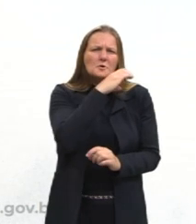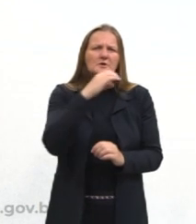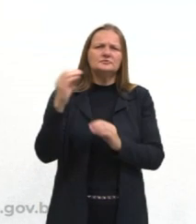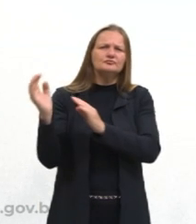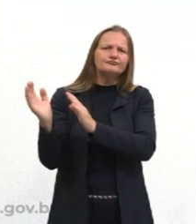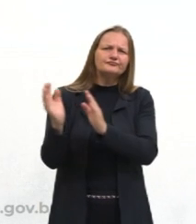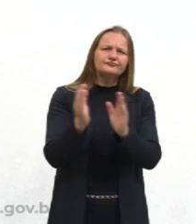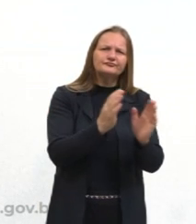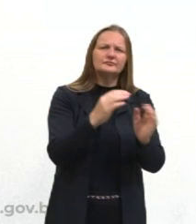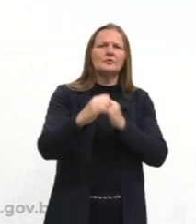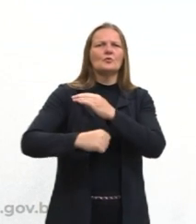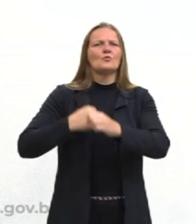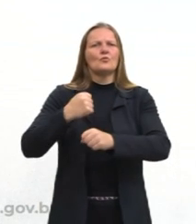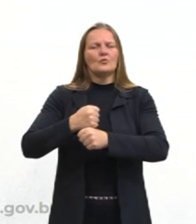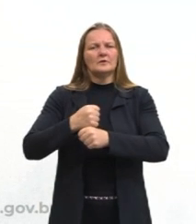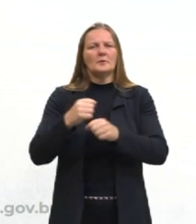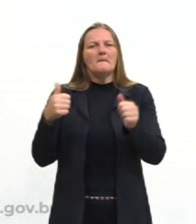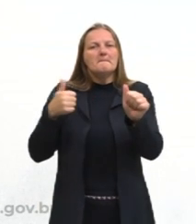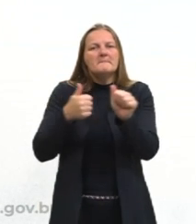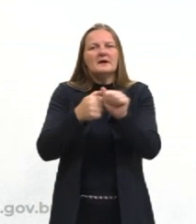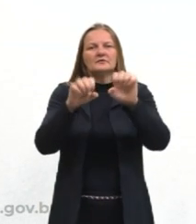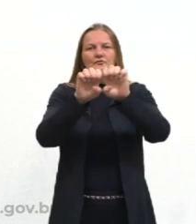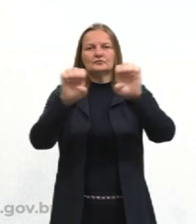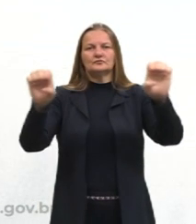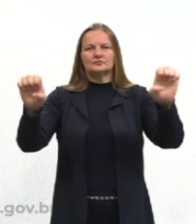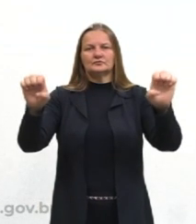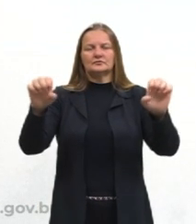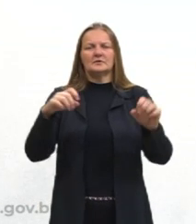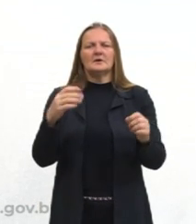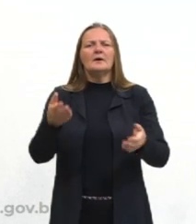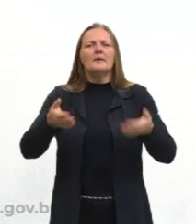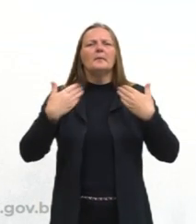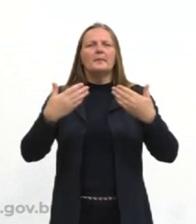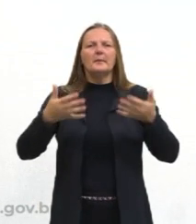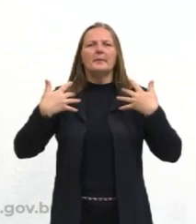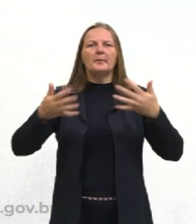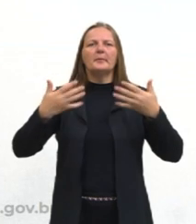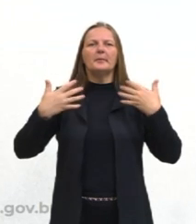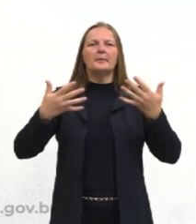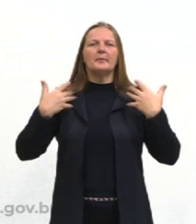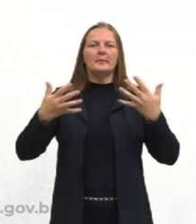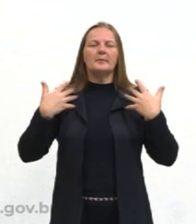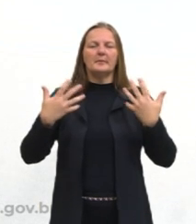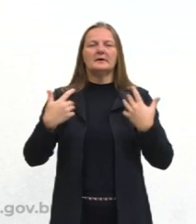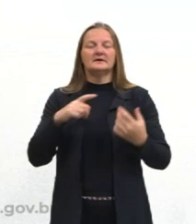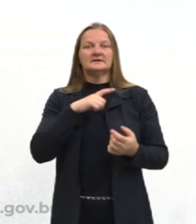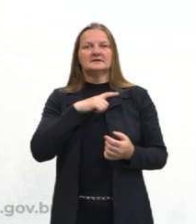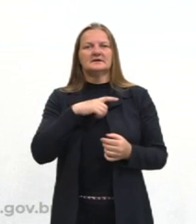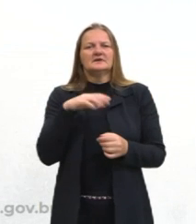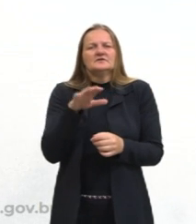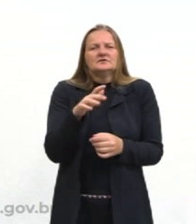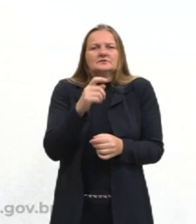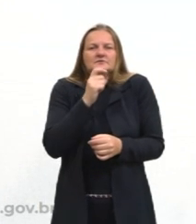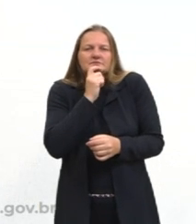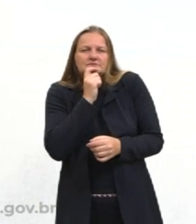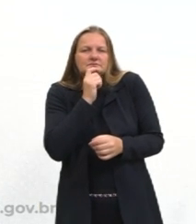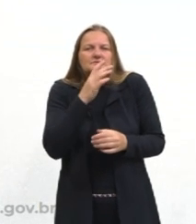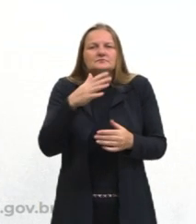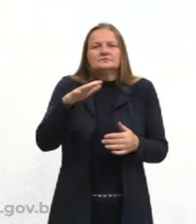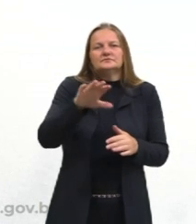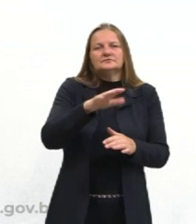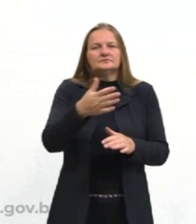inteiro então a gente tá perto do Equador certo então é verão quente não é o verão mais ou menos quente né